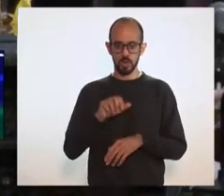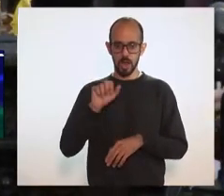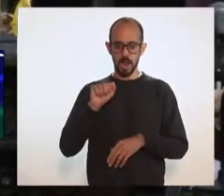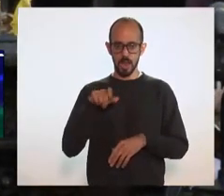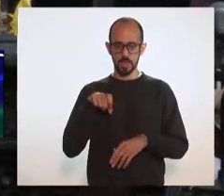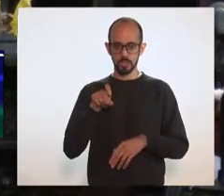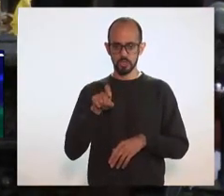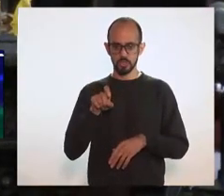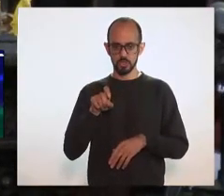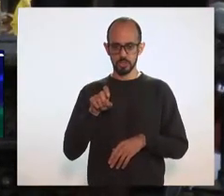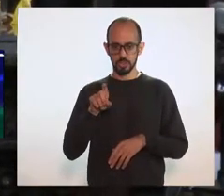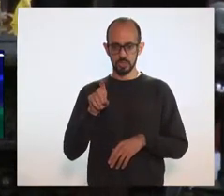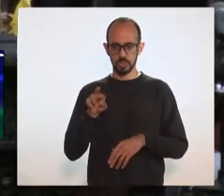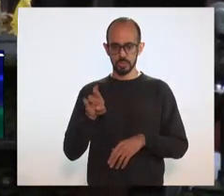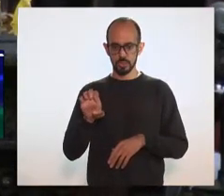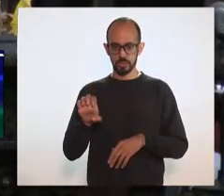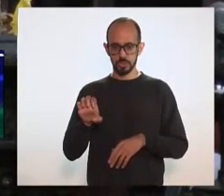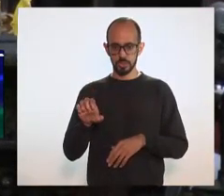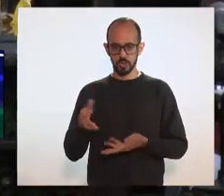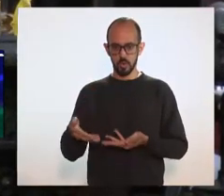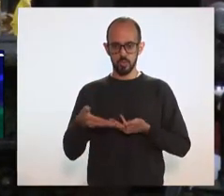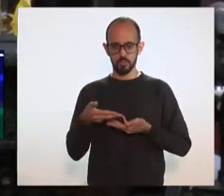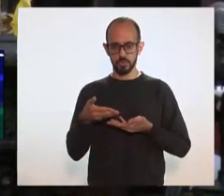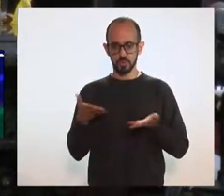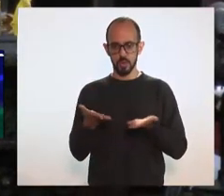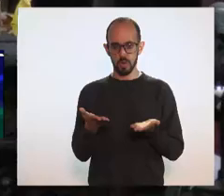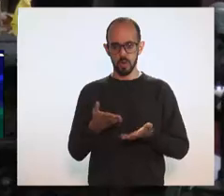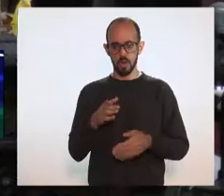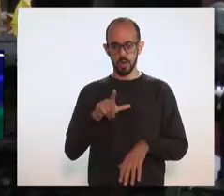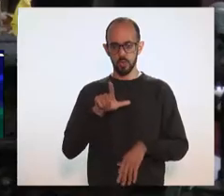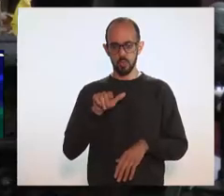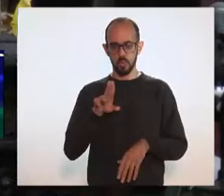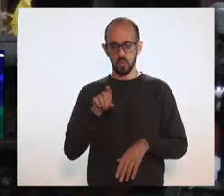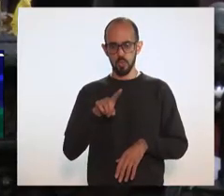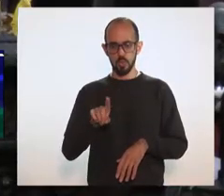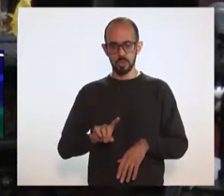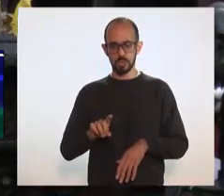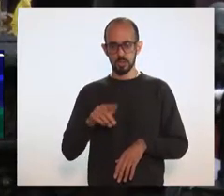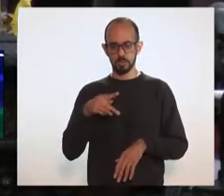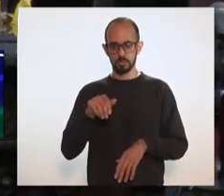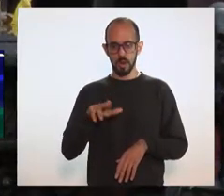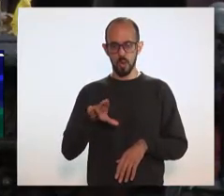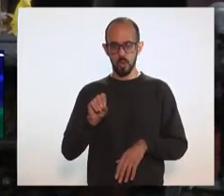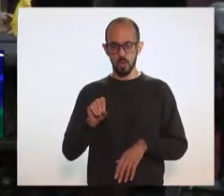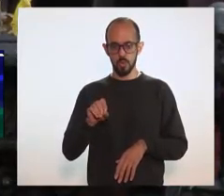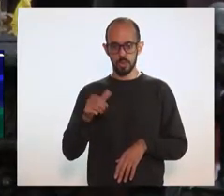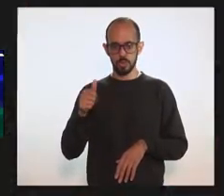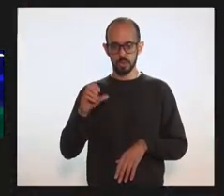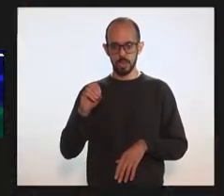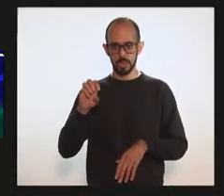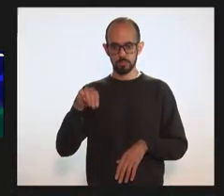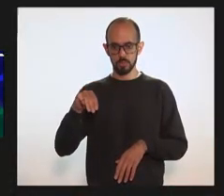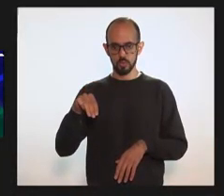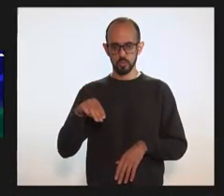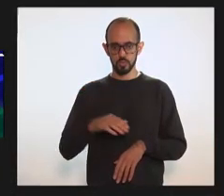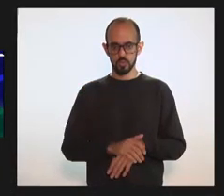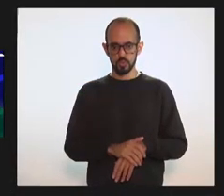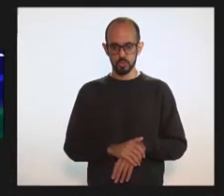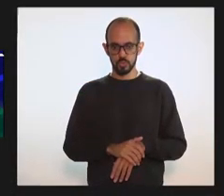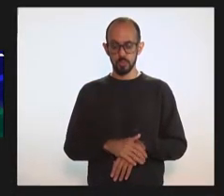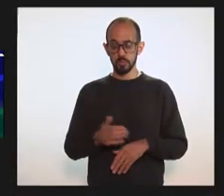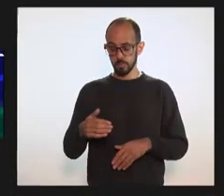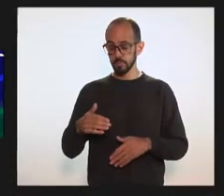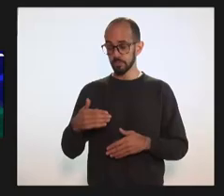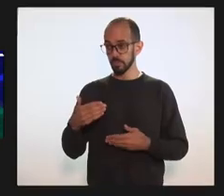Convido a fazer uso da fala agora o deputado Luiz Paulo. O senhor dispõe de 10 minutos. Pois não, minha